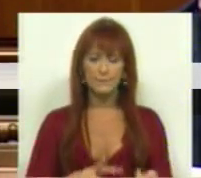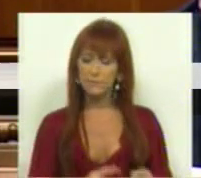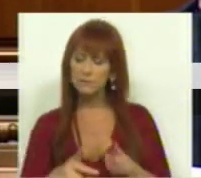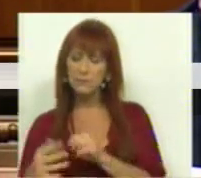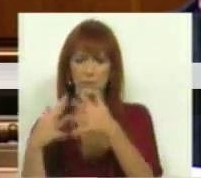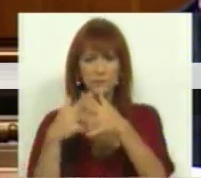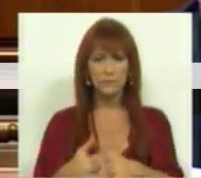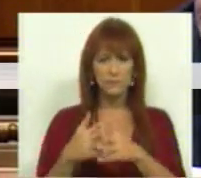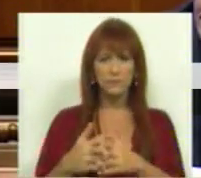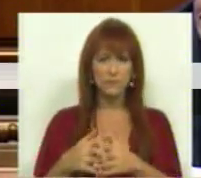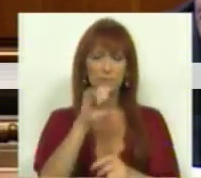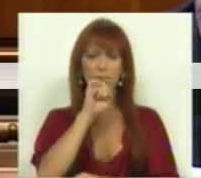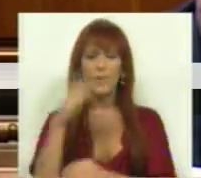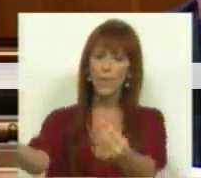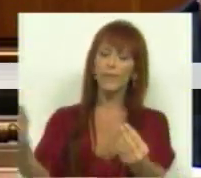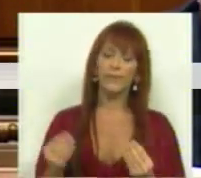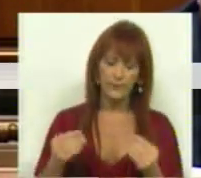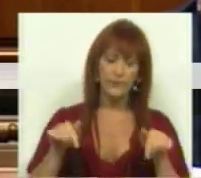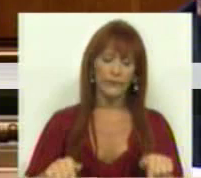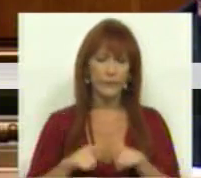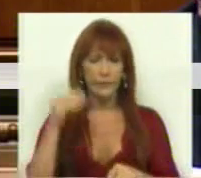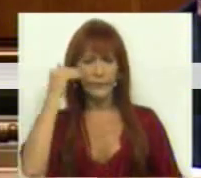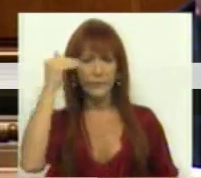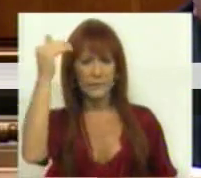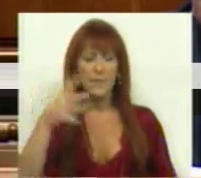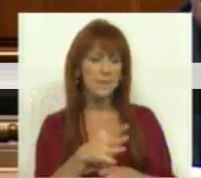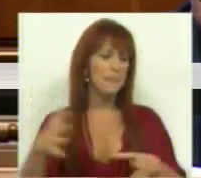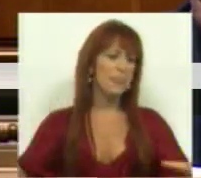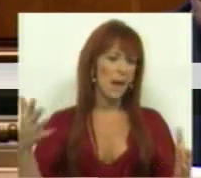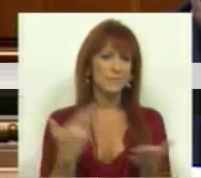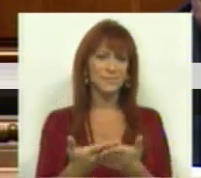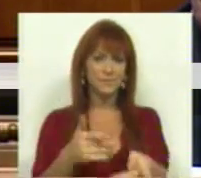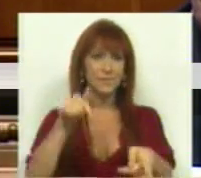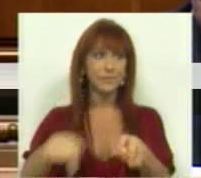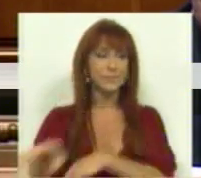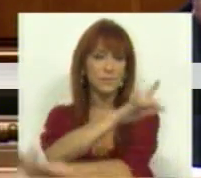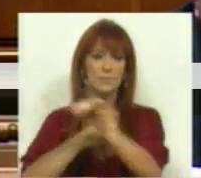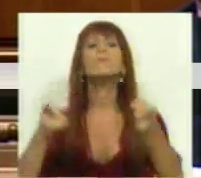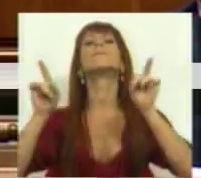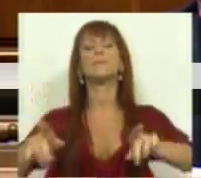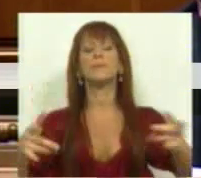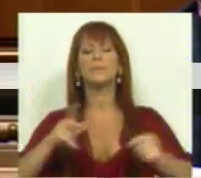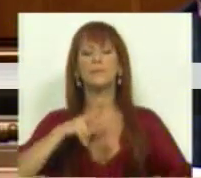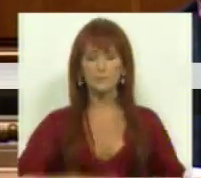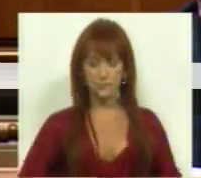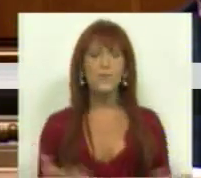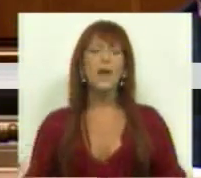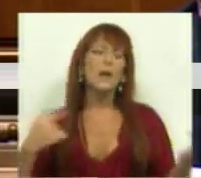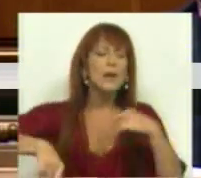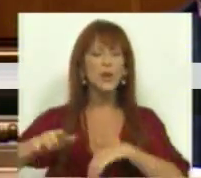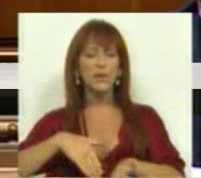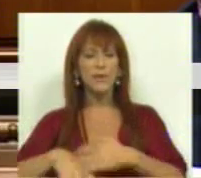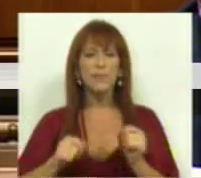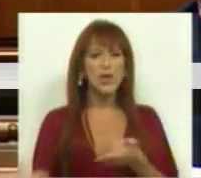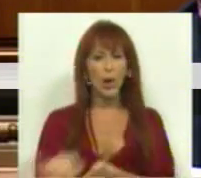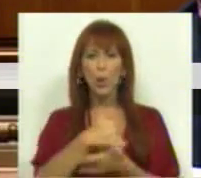transformação estrutural podem trazer ao futuro crescimento dentro da Europa e também de Portugal. Portanto, nós